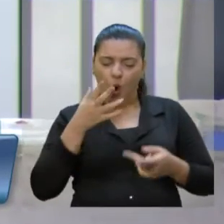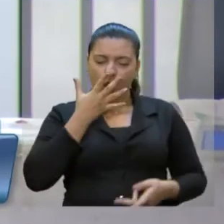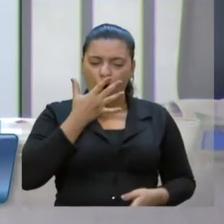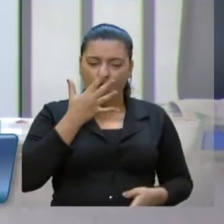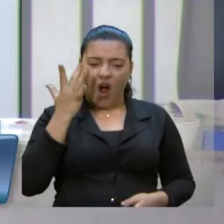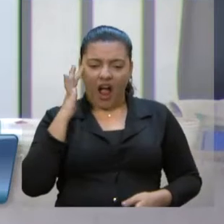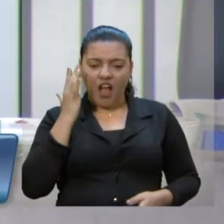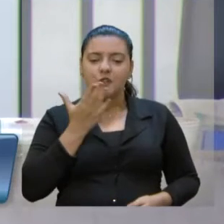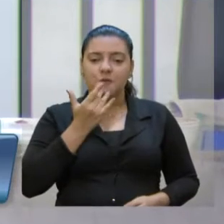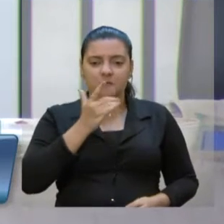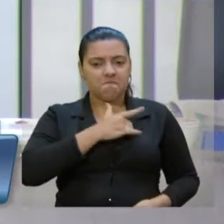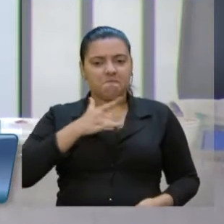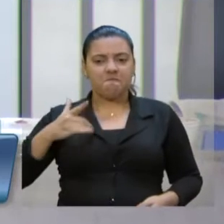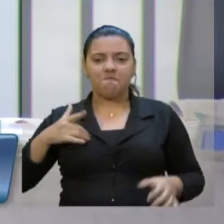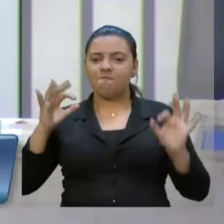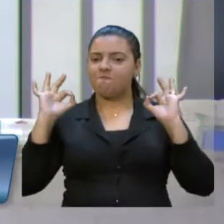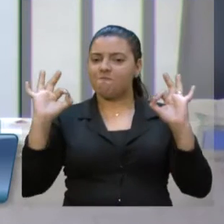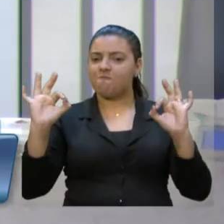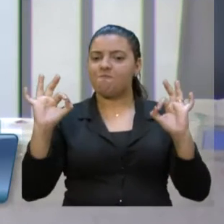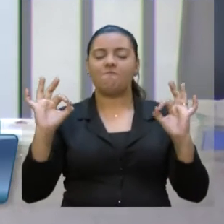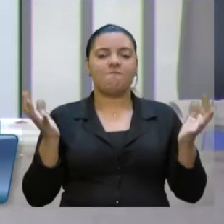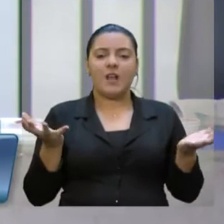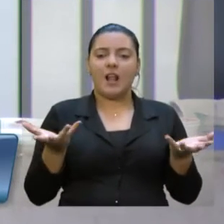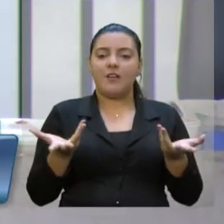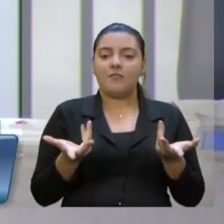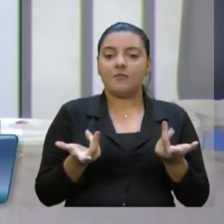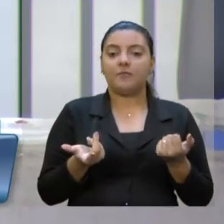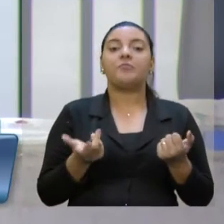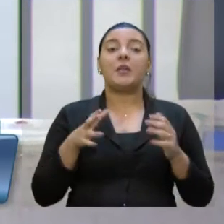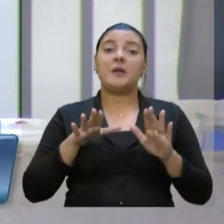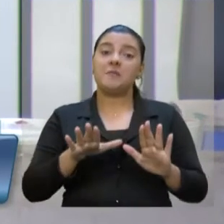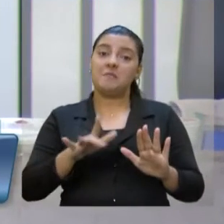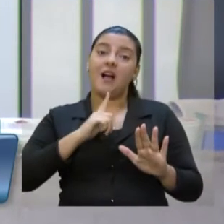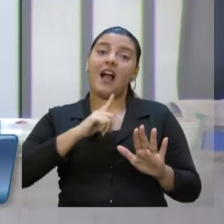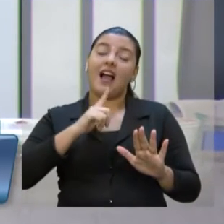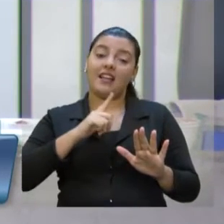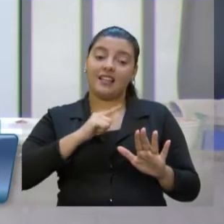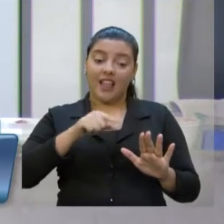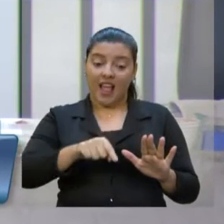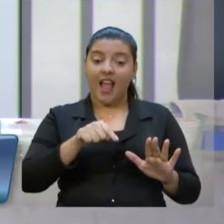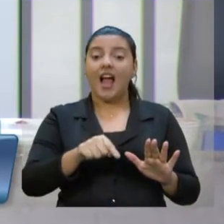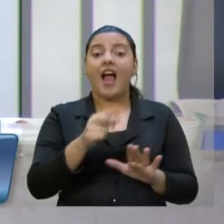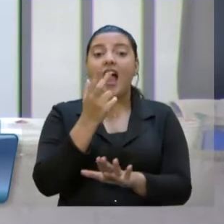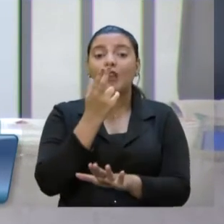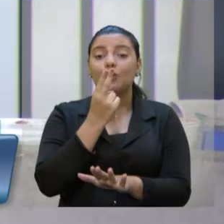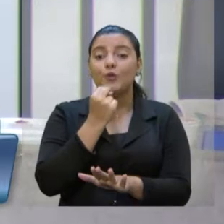acha que está comendo da maneira mais saudável, e muitas vezes você está naqueles